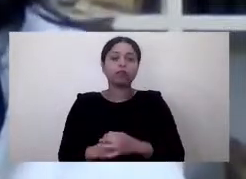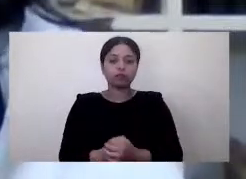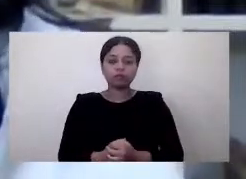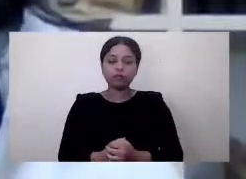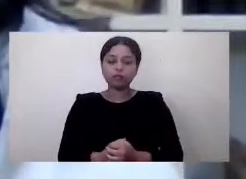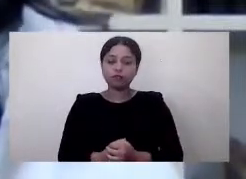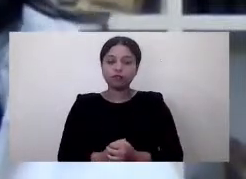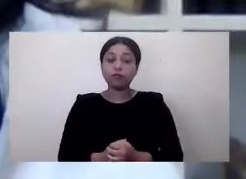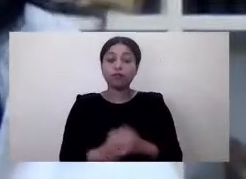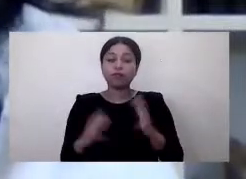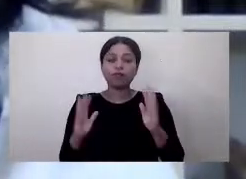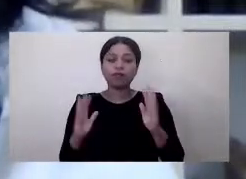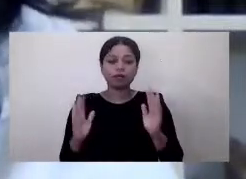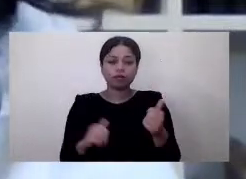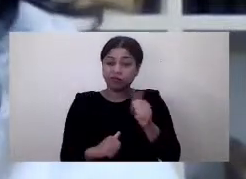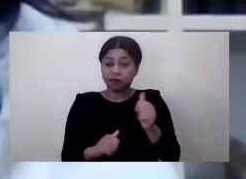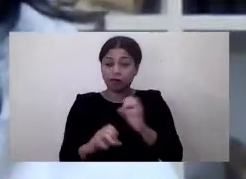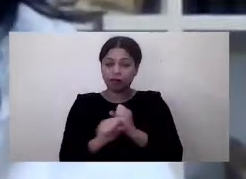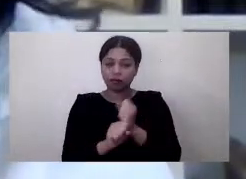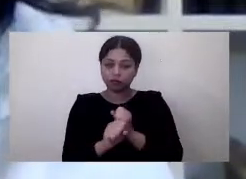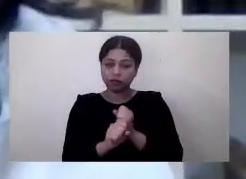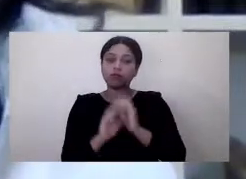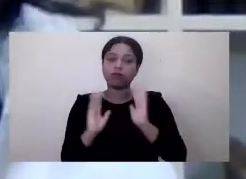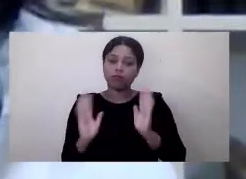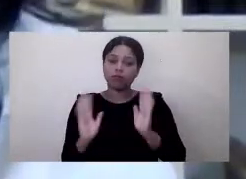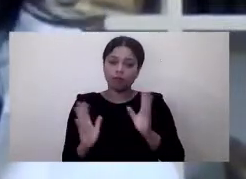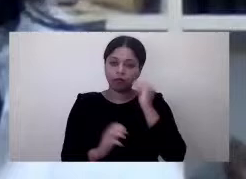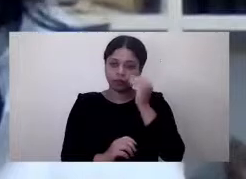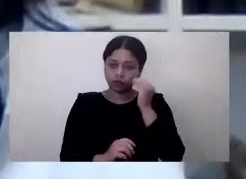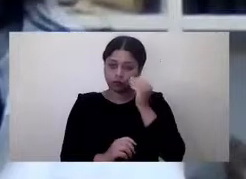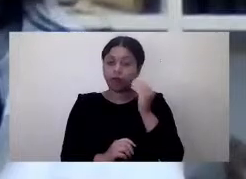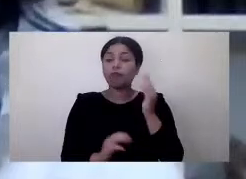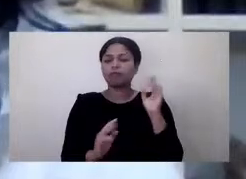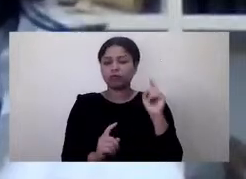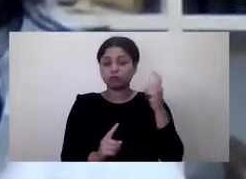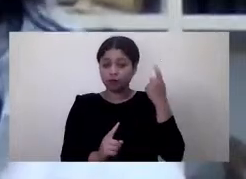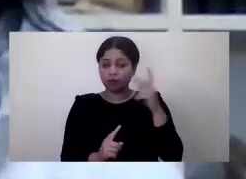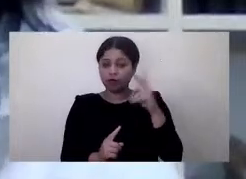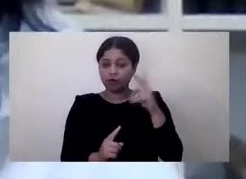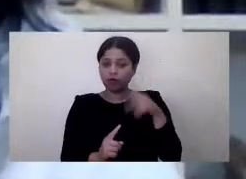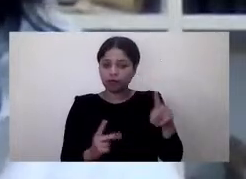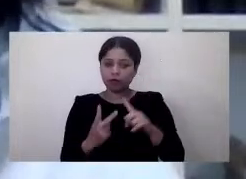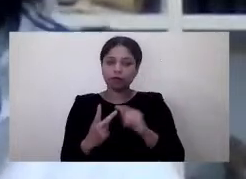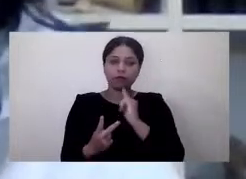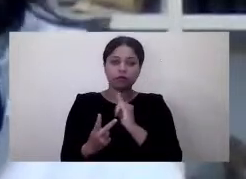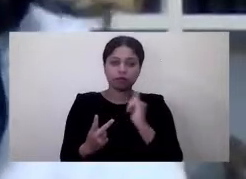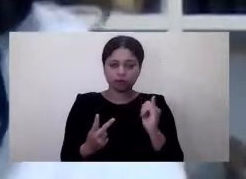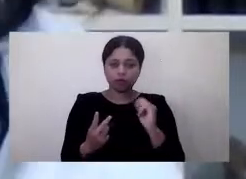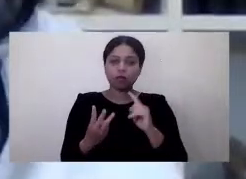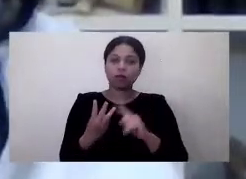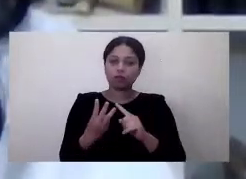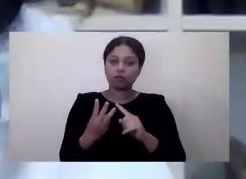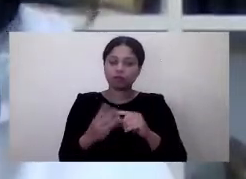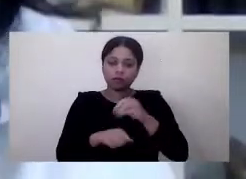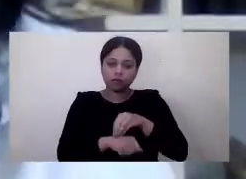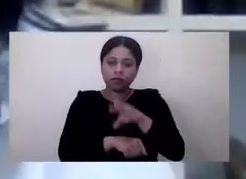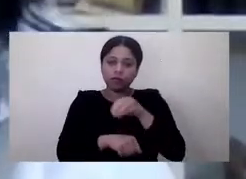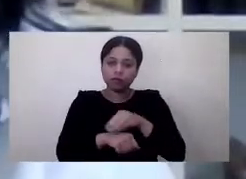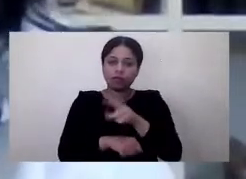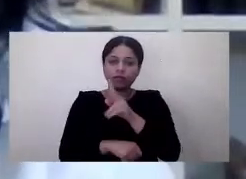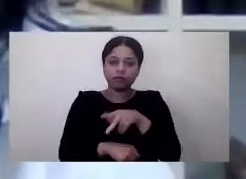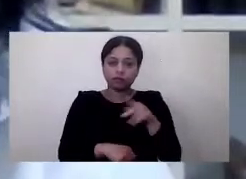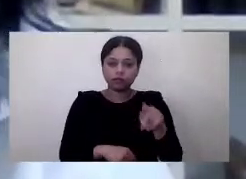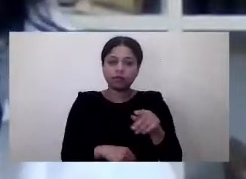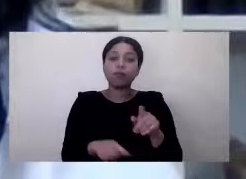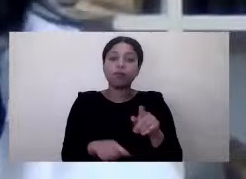anos de British Council, ela já foi professora, instrutora e mentora de professores e também gerente